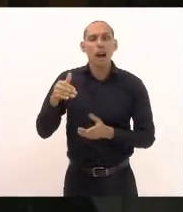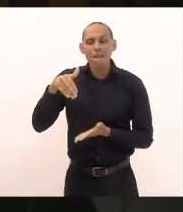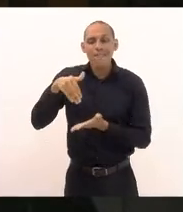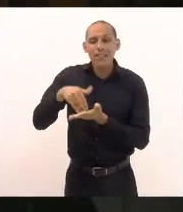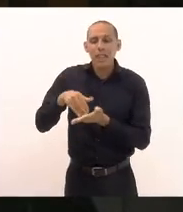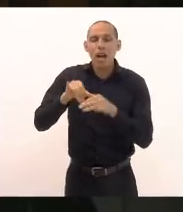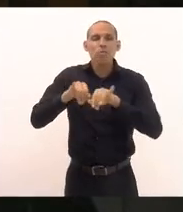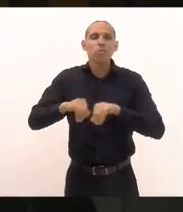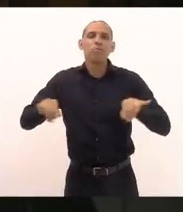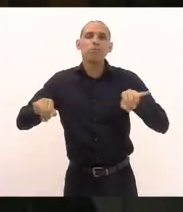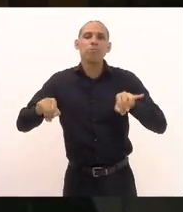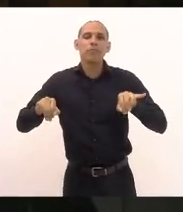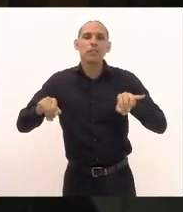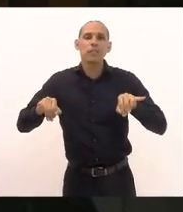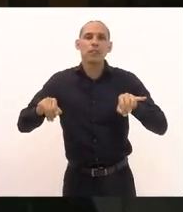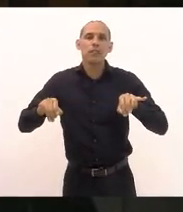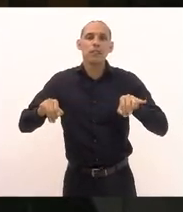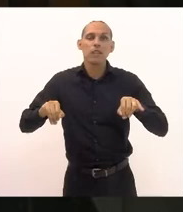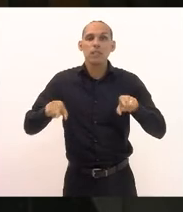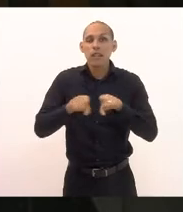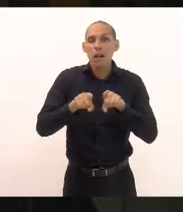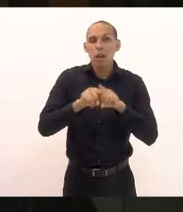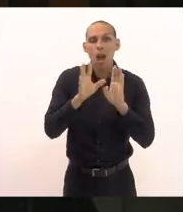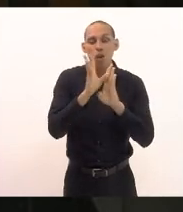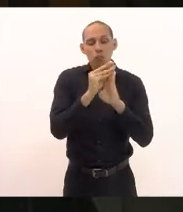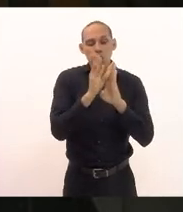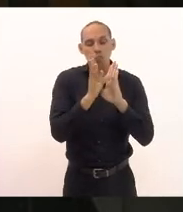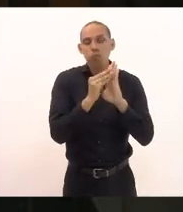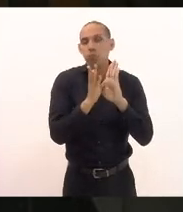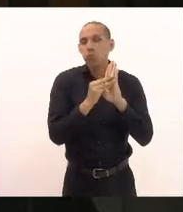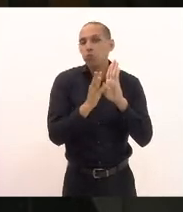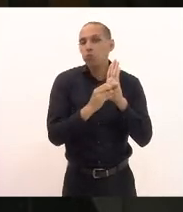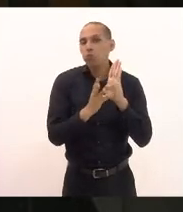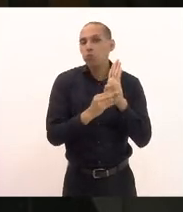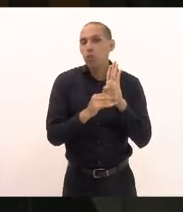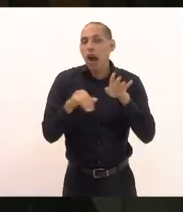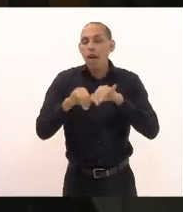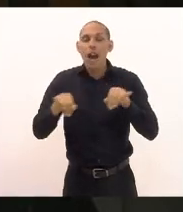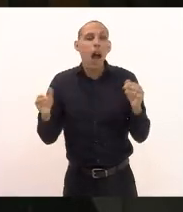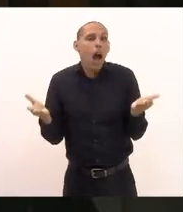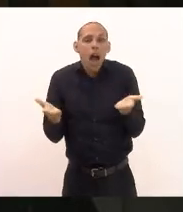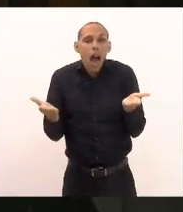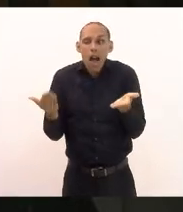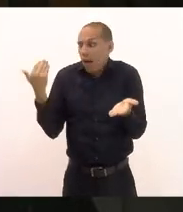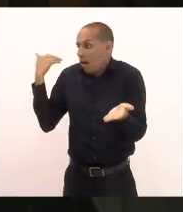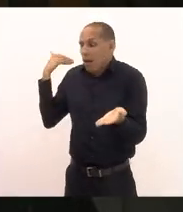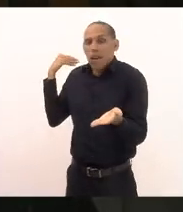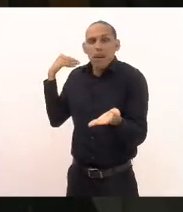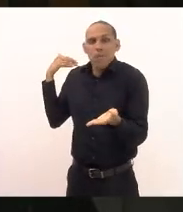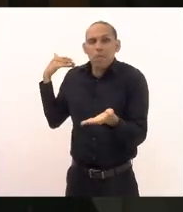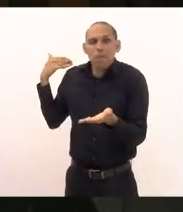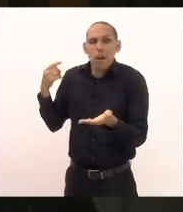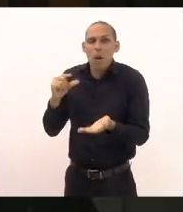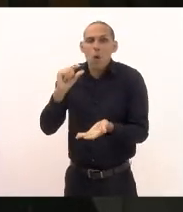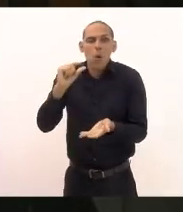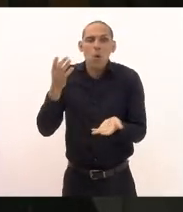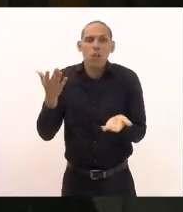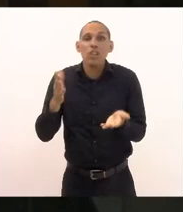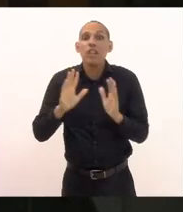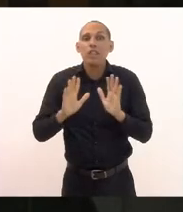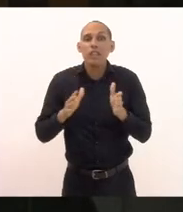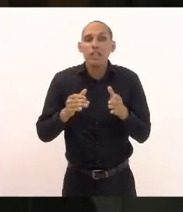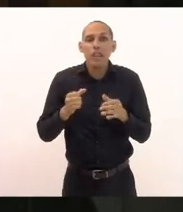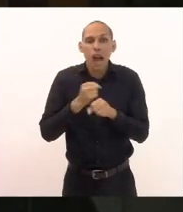está divulgando qual vai ser o conteúdo dessas novas disciplinas agora, já com o ano letivo em